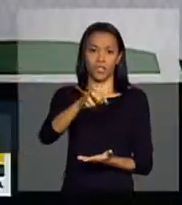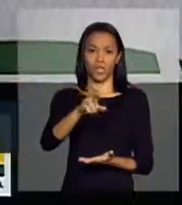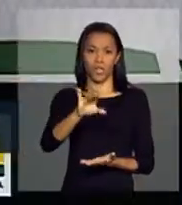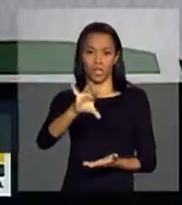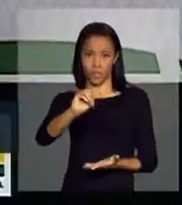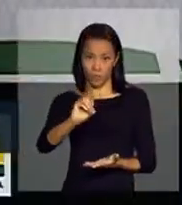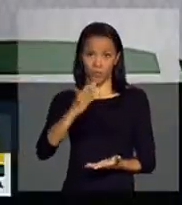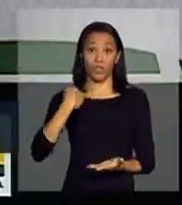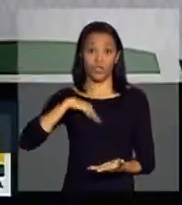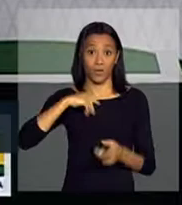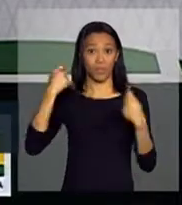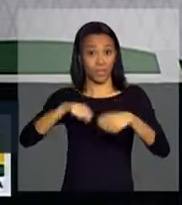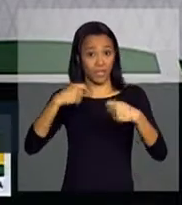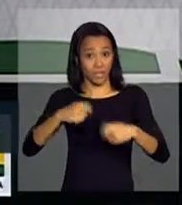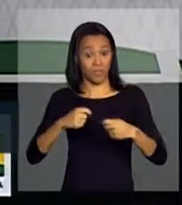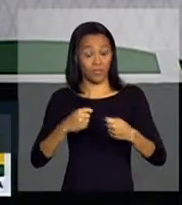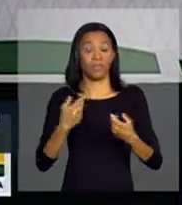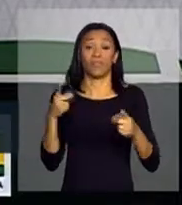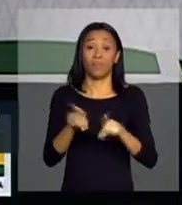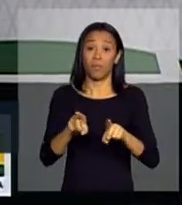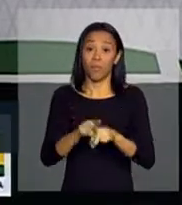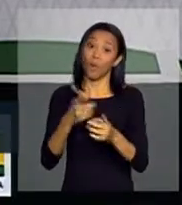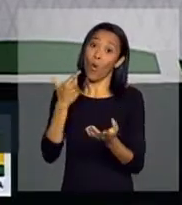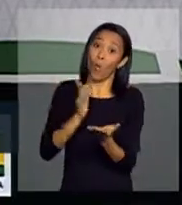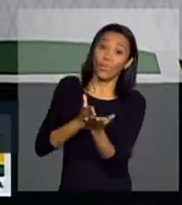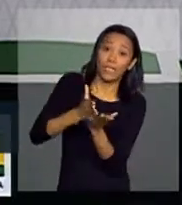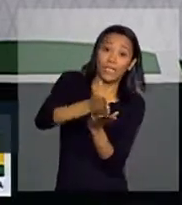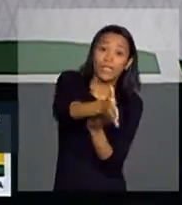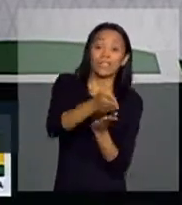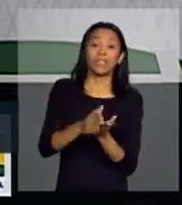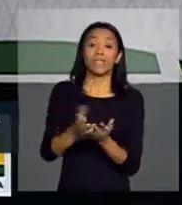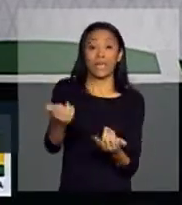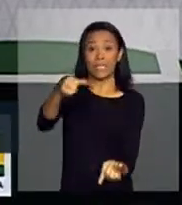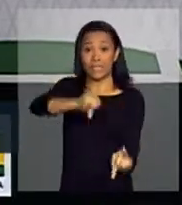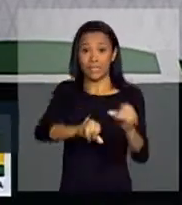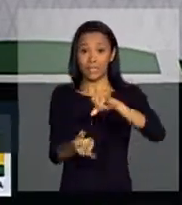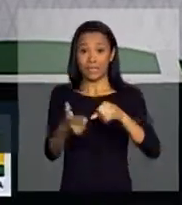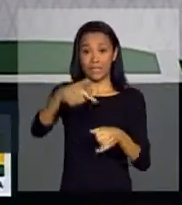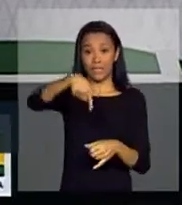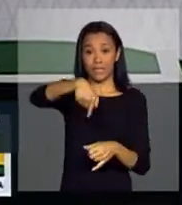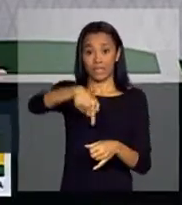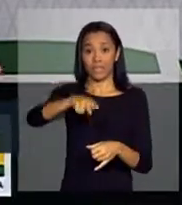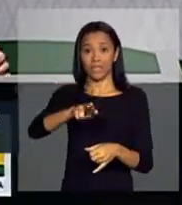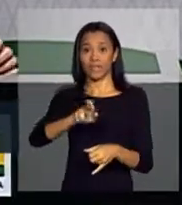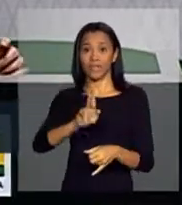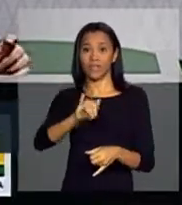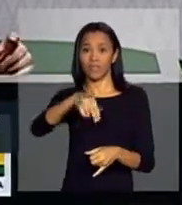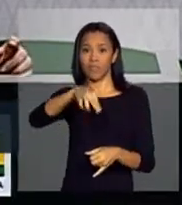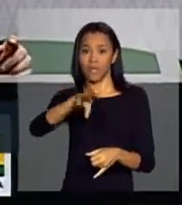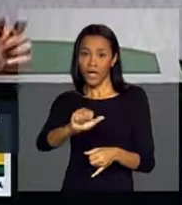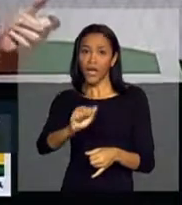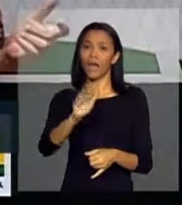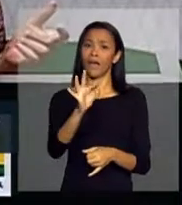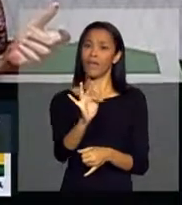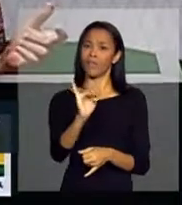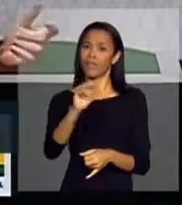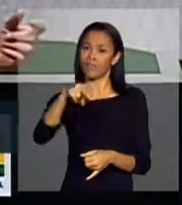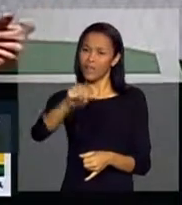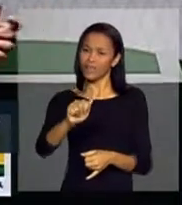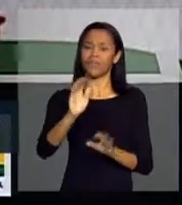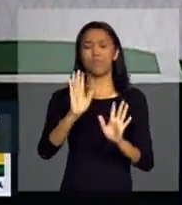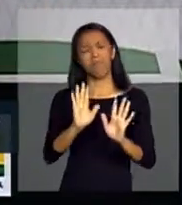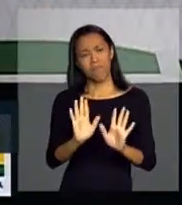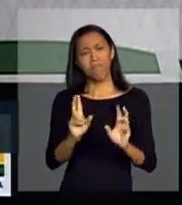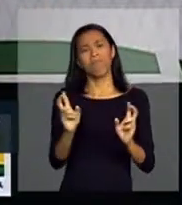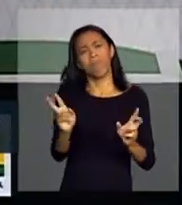de correr atrás da química fina vamos ter de correr atrás da química fina mesmo que ela tenha passado